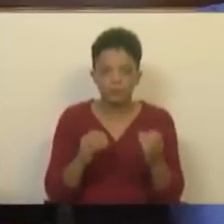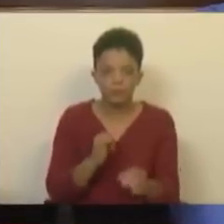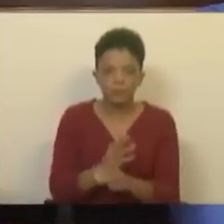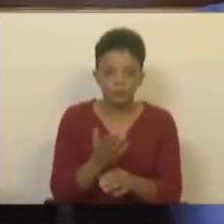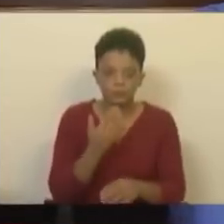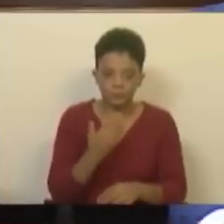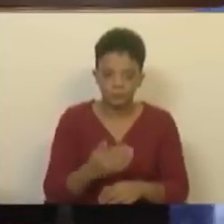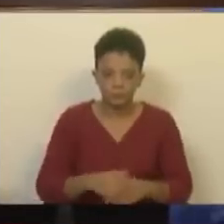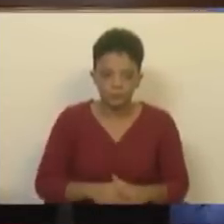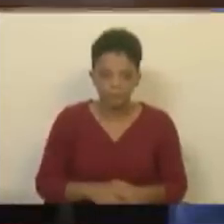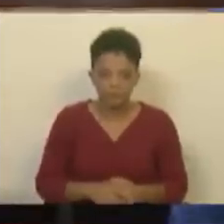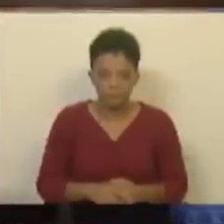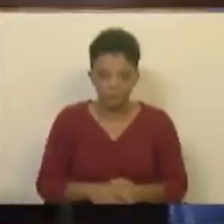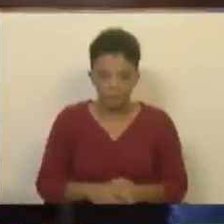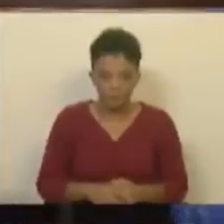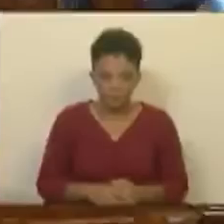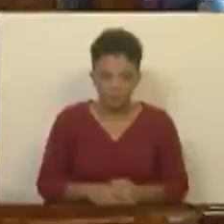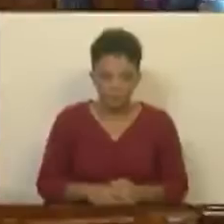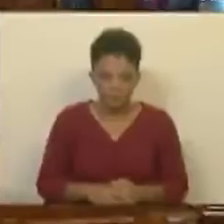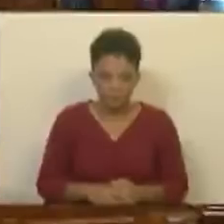Muito obrigado